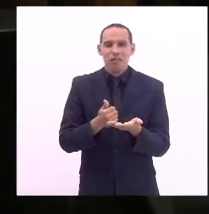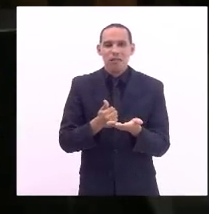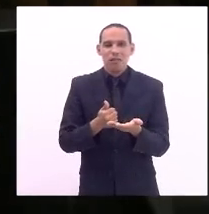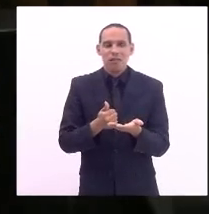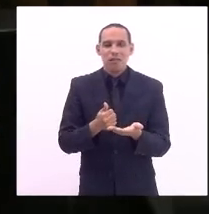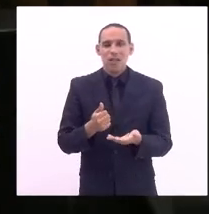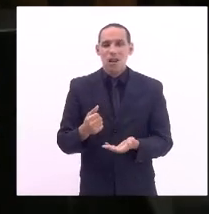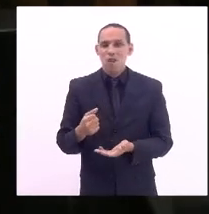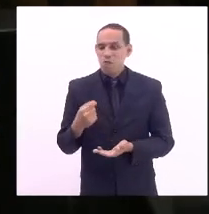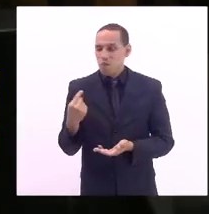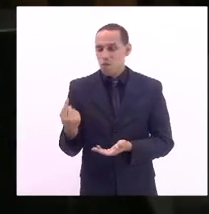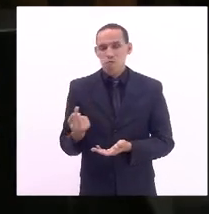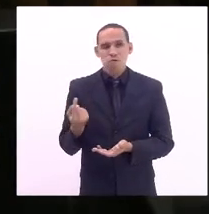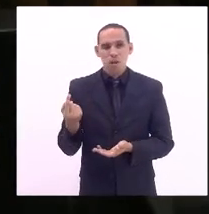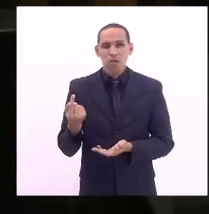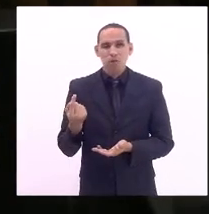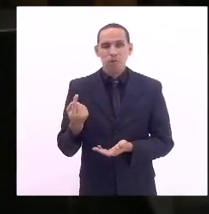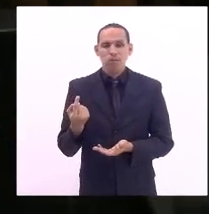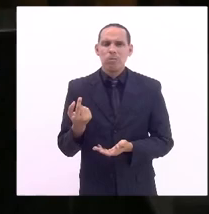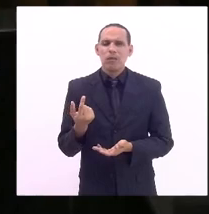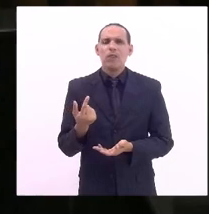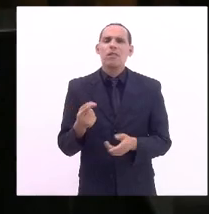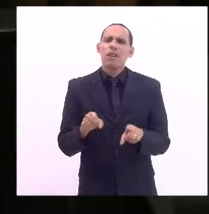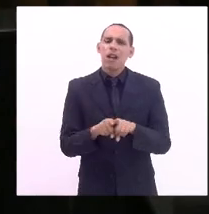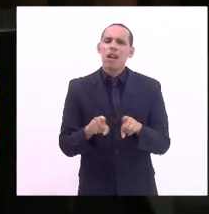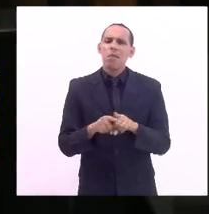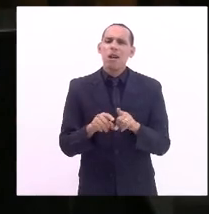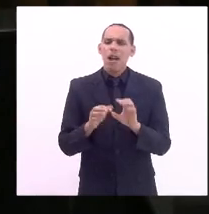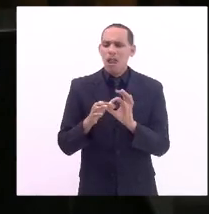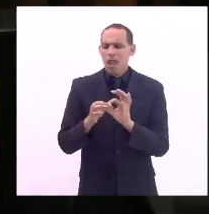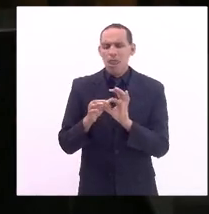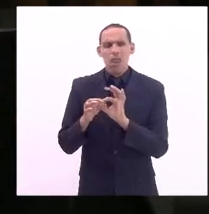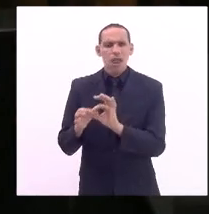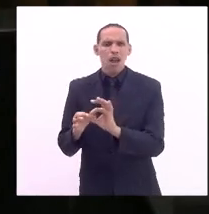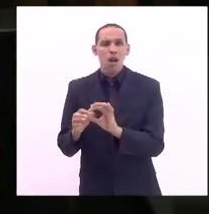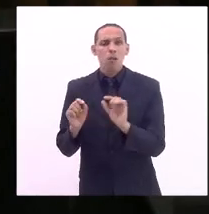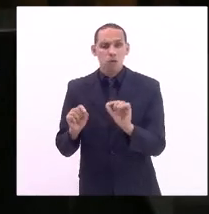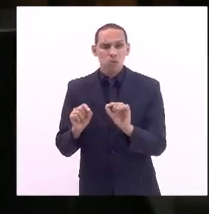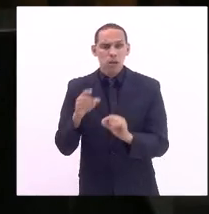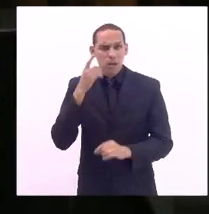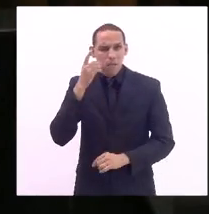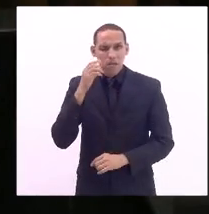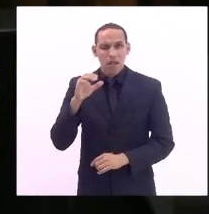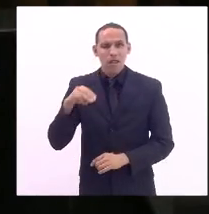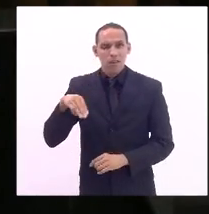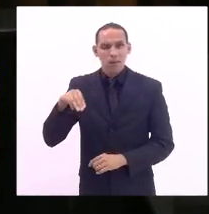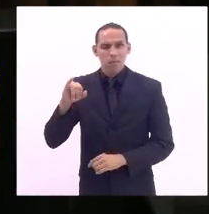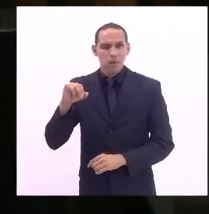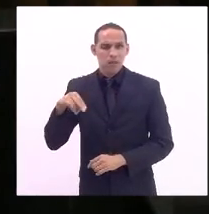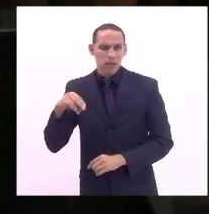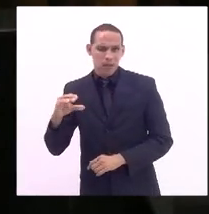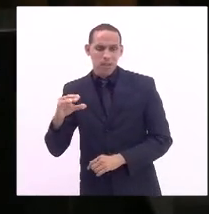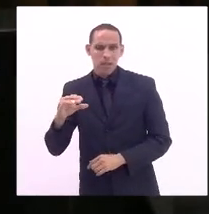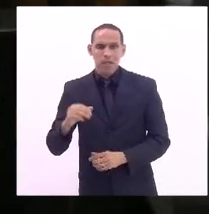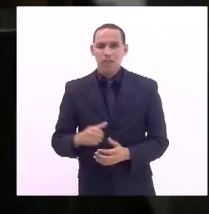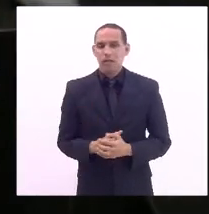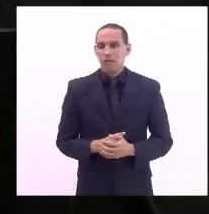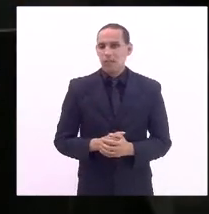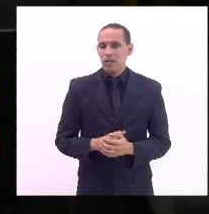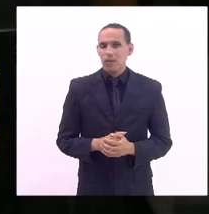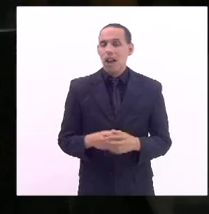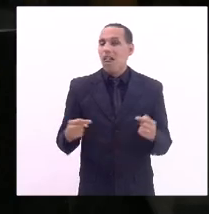solitária, e outras associadas, deputado Carlos Mink,